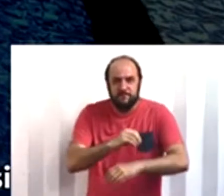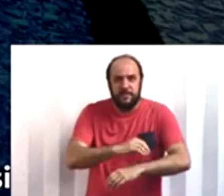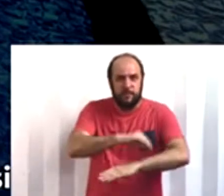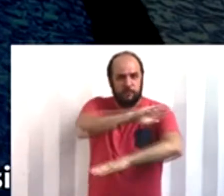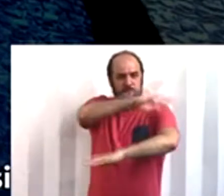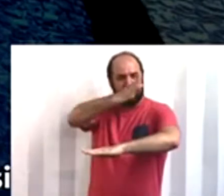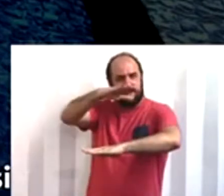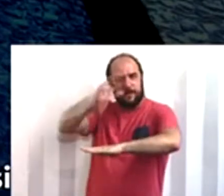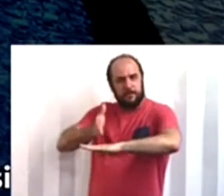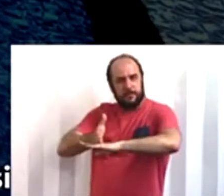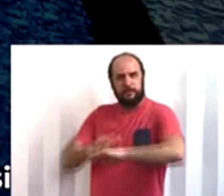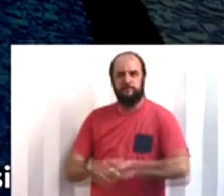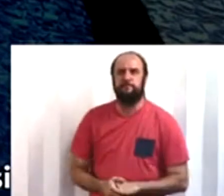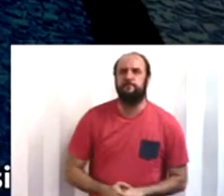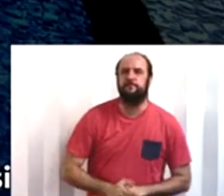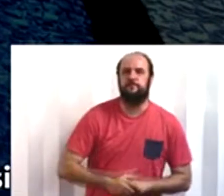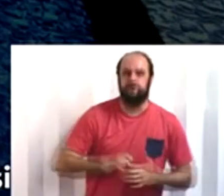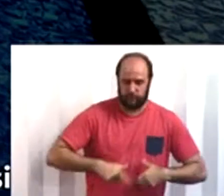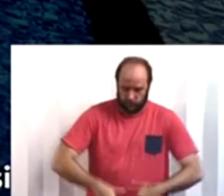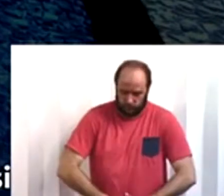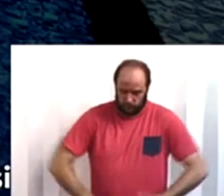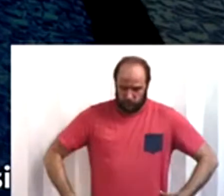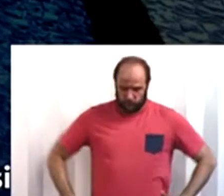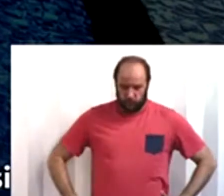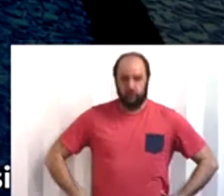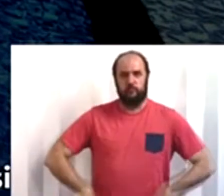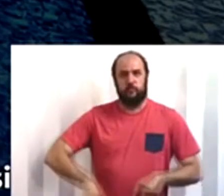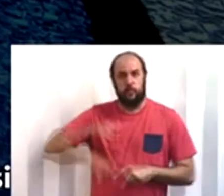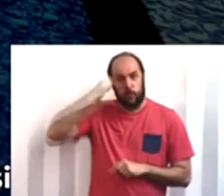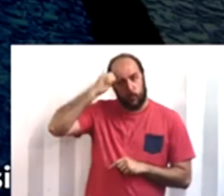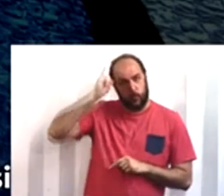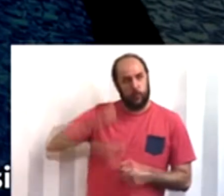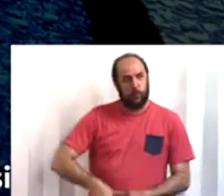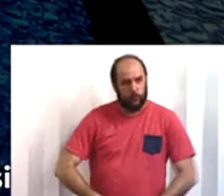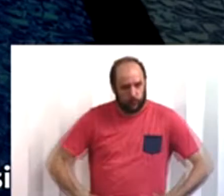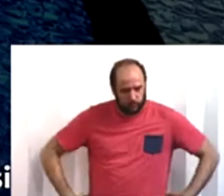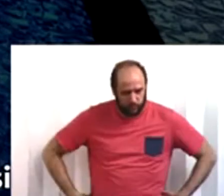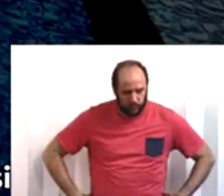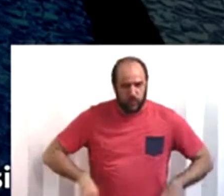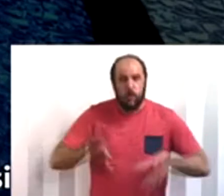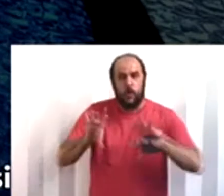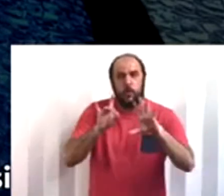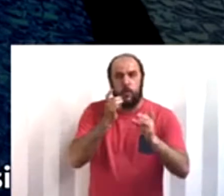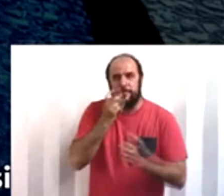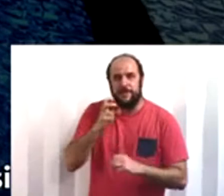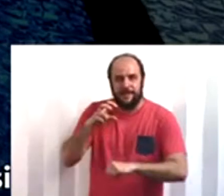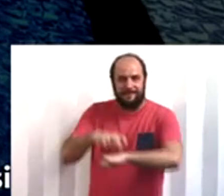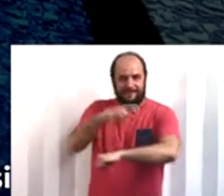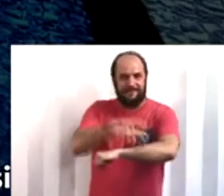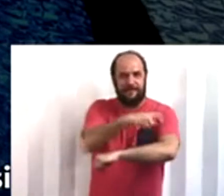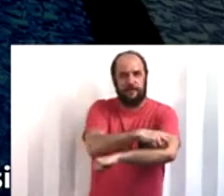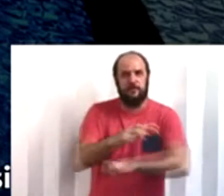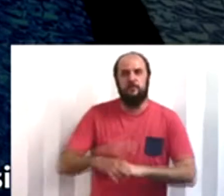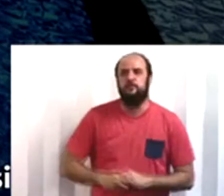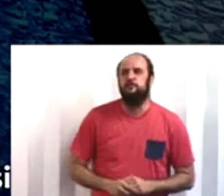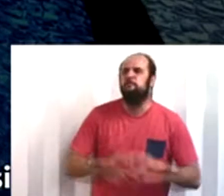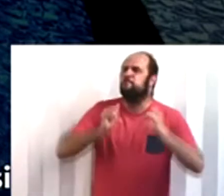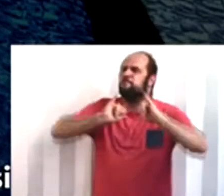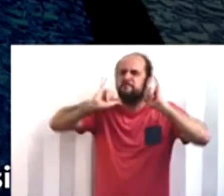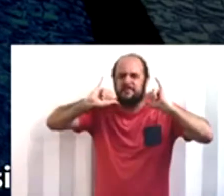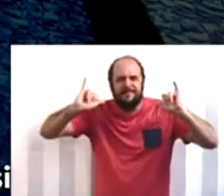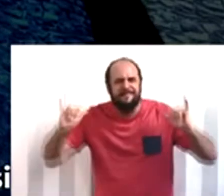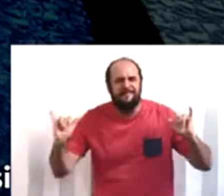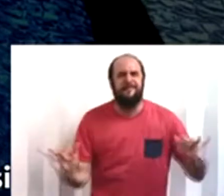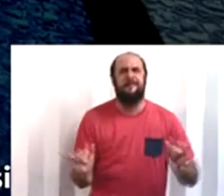camelos. Ele trazia um cinto de couro e se alimentava de gafanhotos e mel silvestre. E pregava,